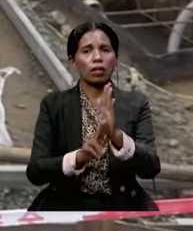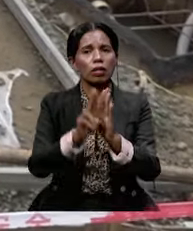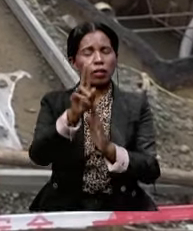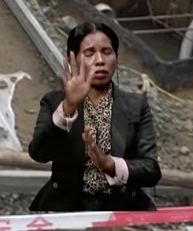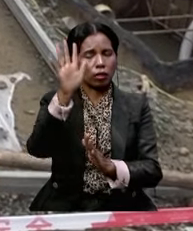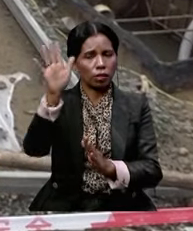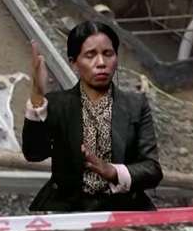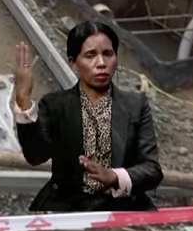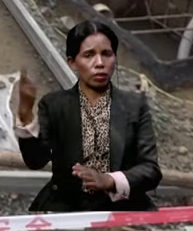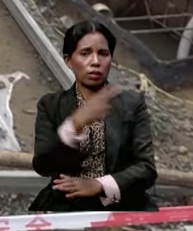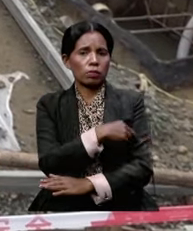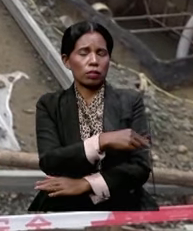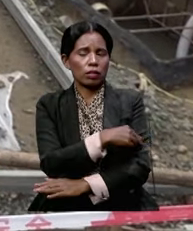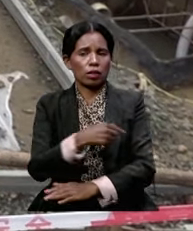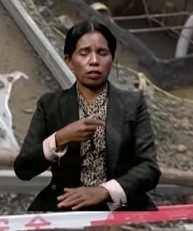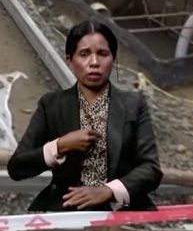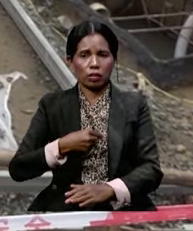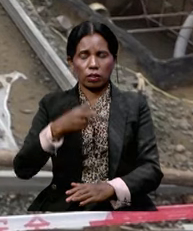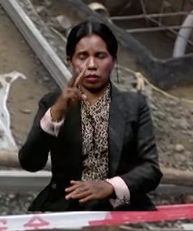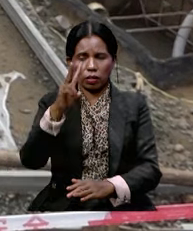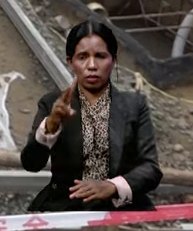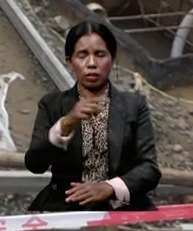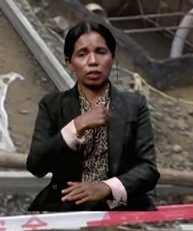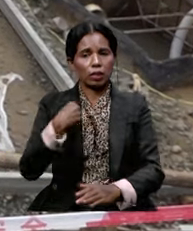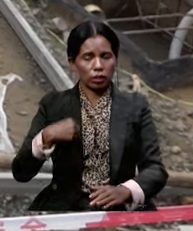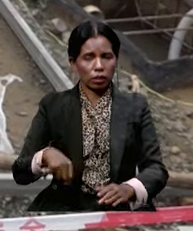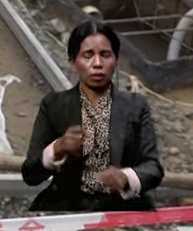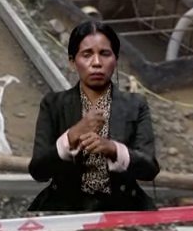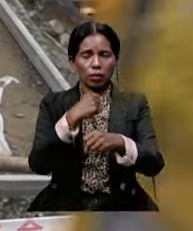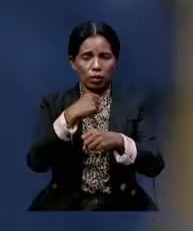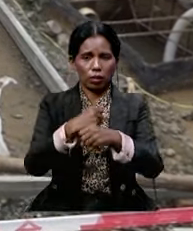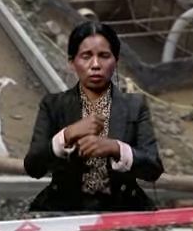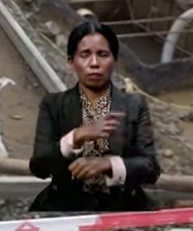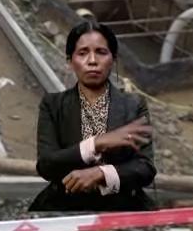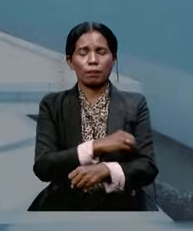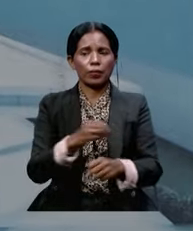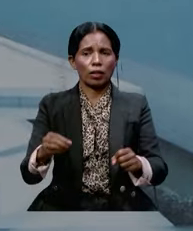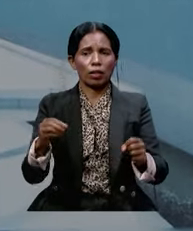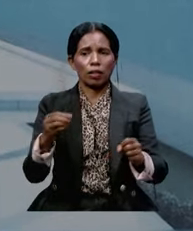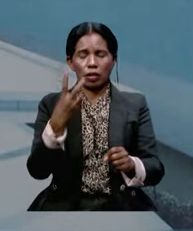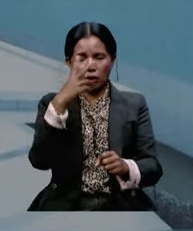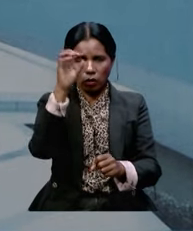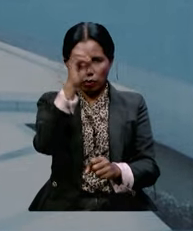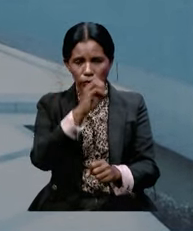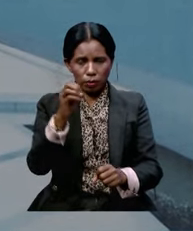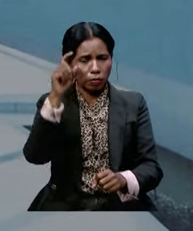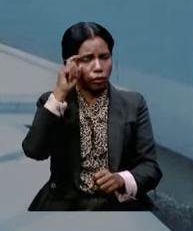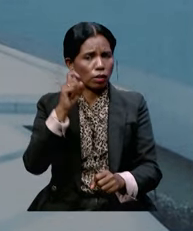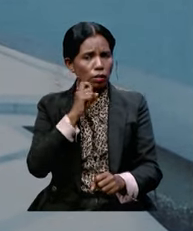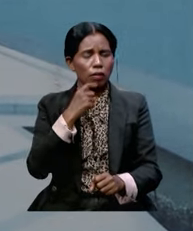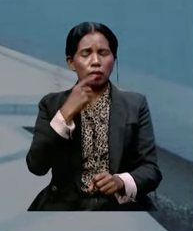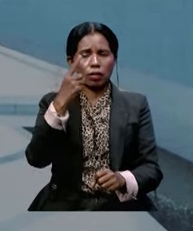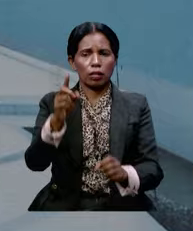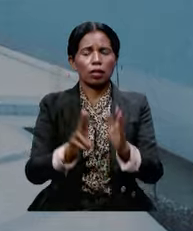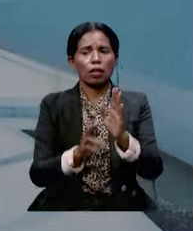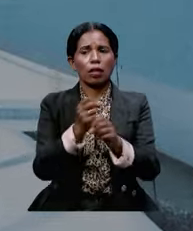HNGV, China Civil Engineering Construction Corporation Timor-Leste. Já foi observa, Xanana já tem construção Andar